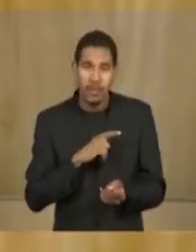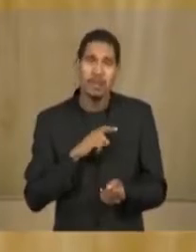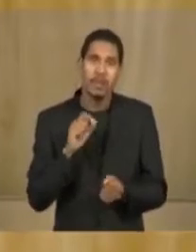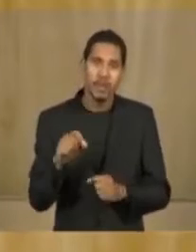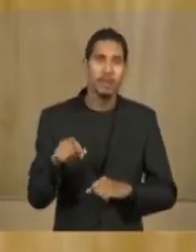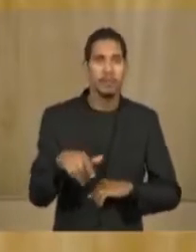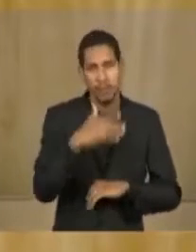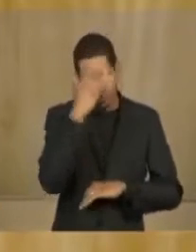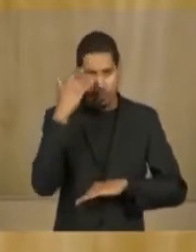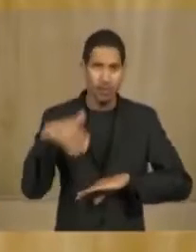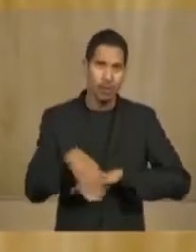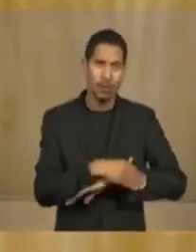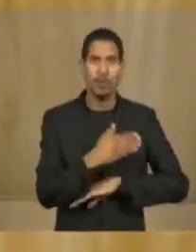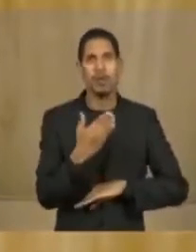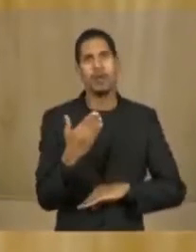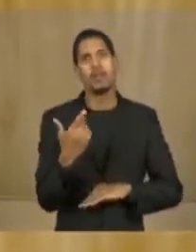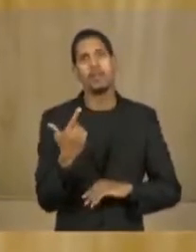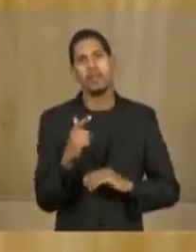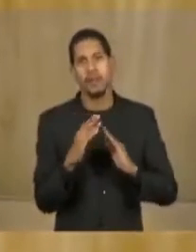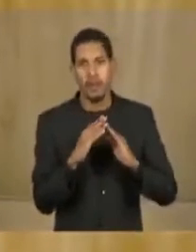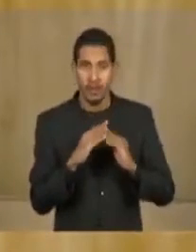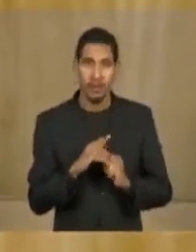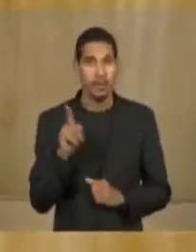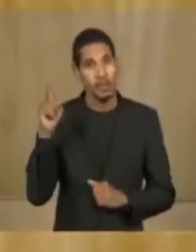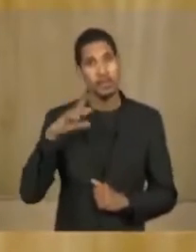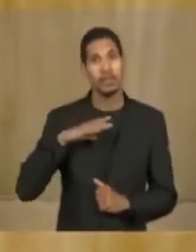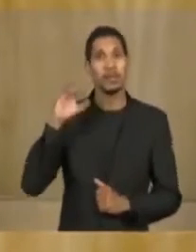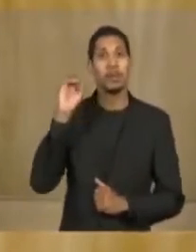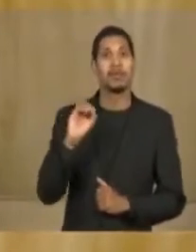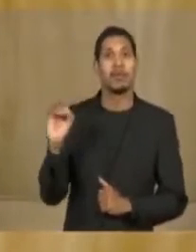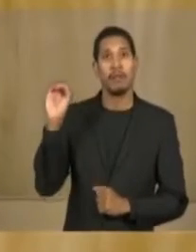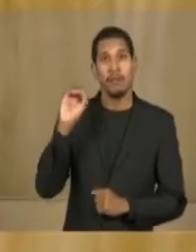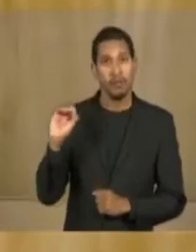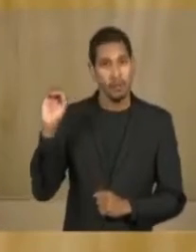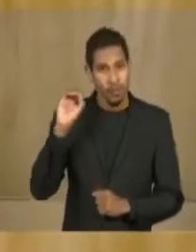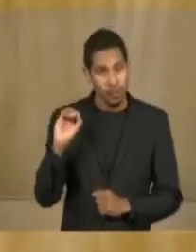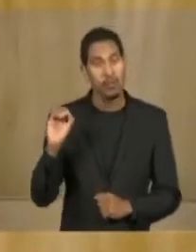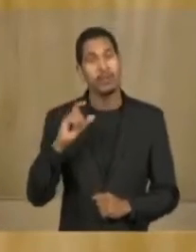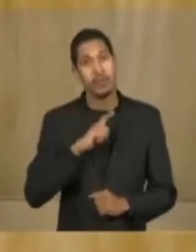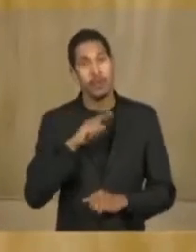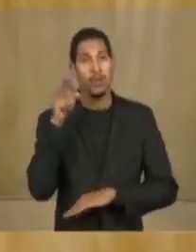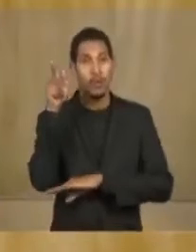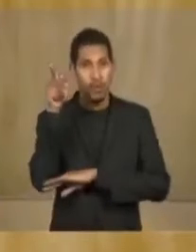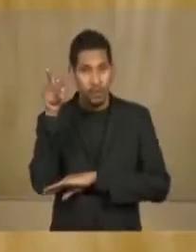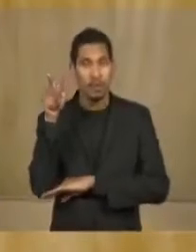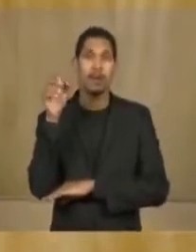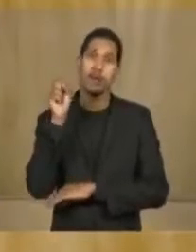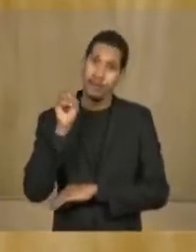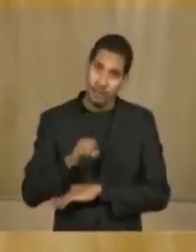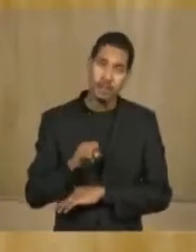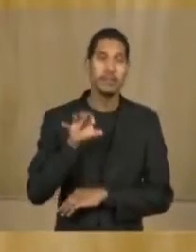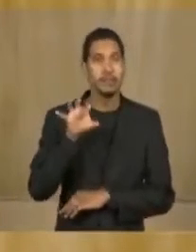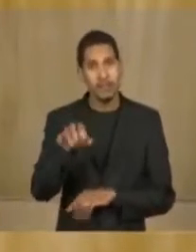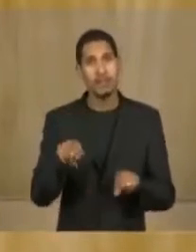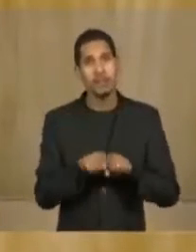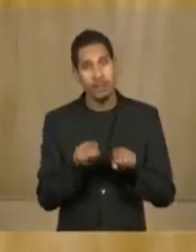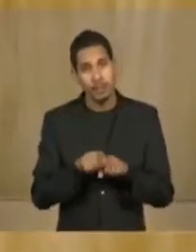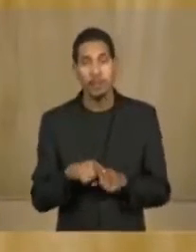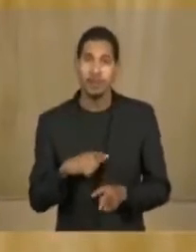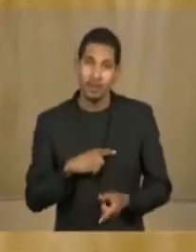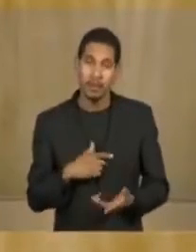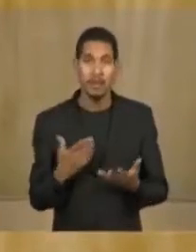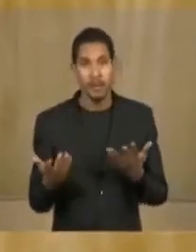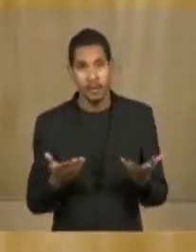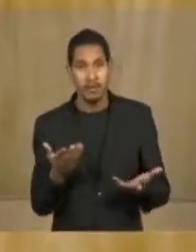em situação de rua. Aliás, a cidade de Osasco tem um hotel funcionando exatamente